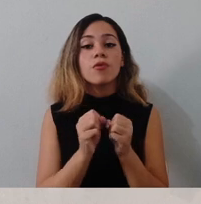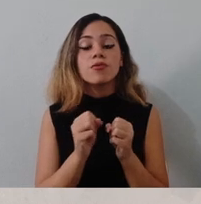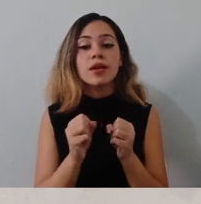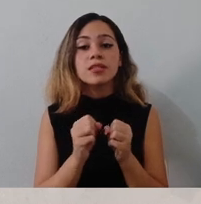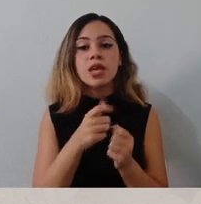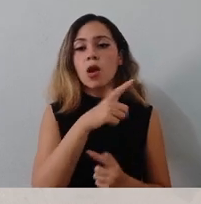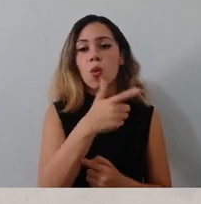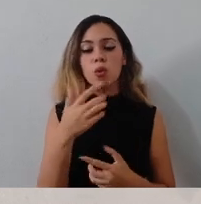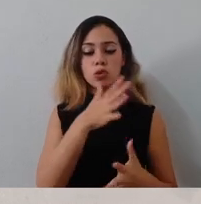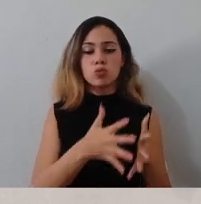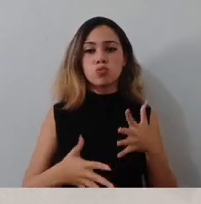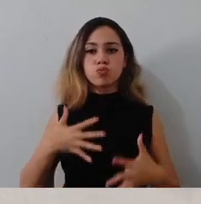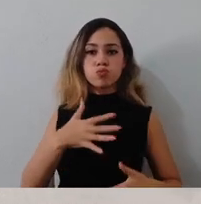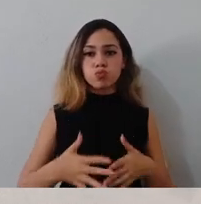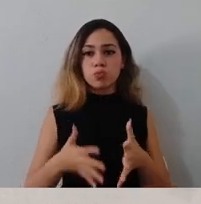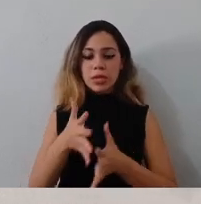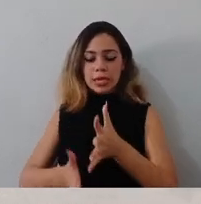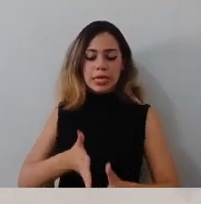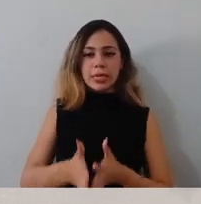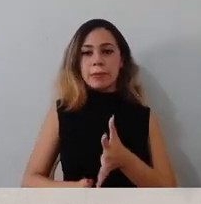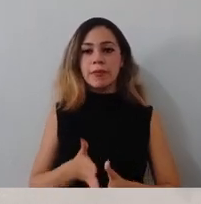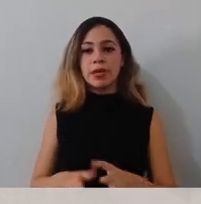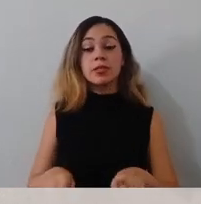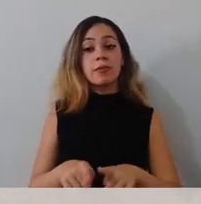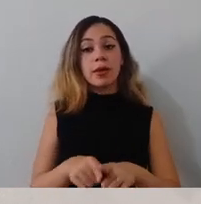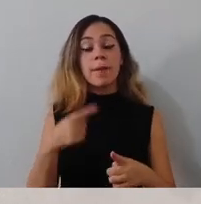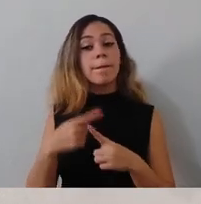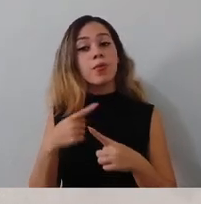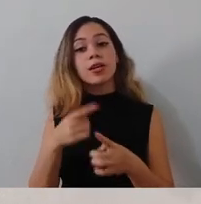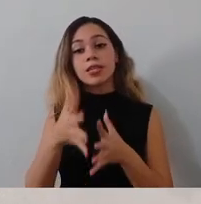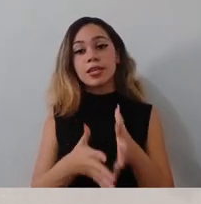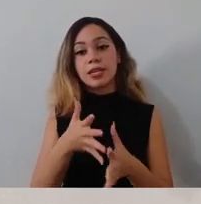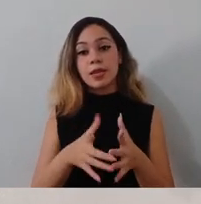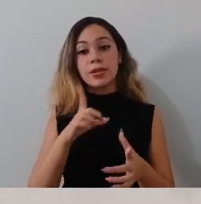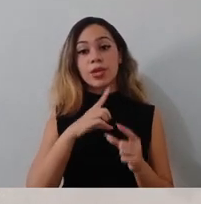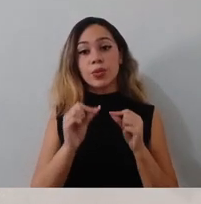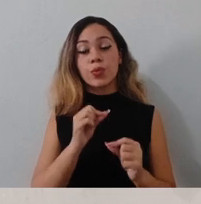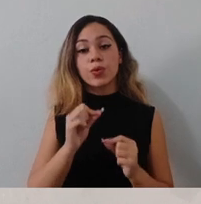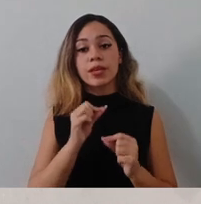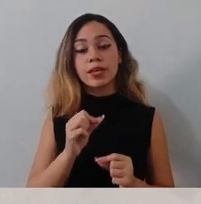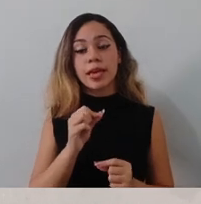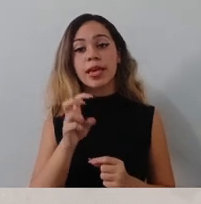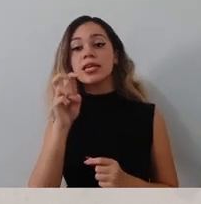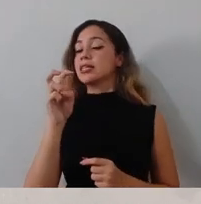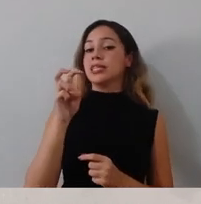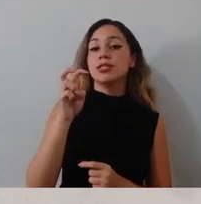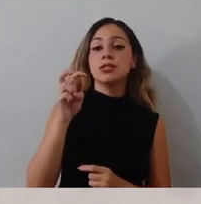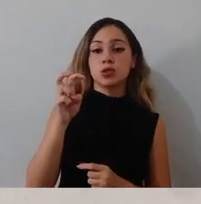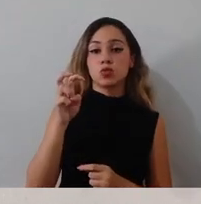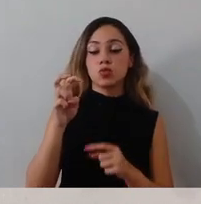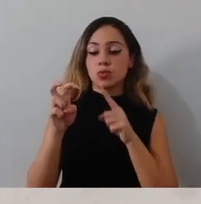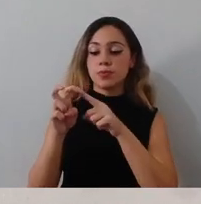pontuou, assim como todo o movimento do corpo, é porque na língua de sinais ela é composta por